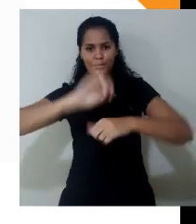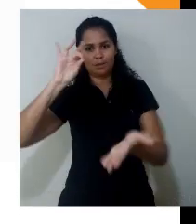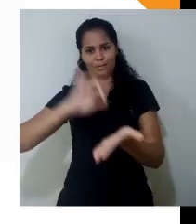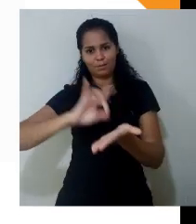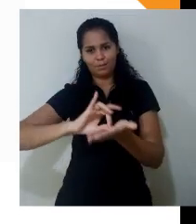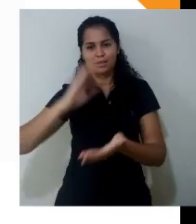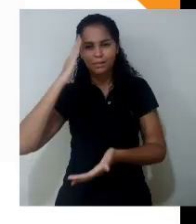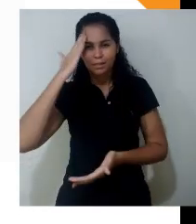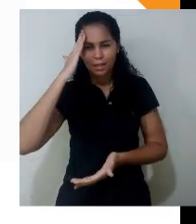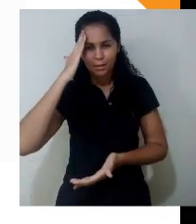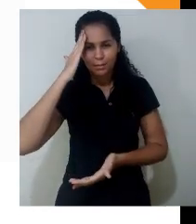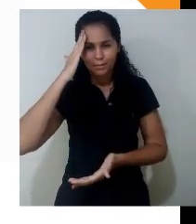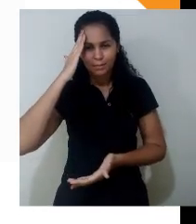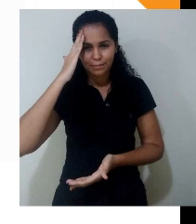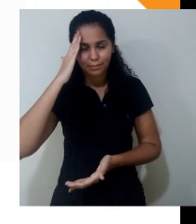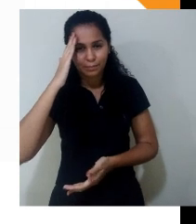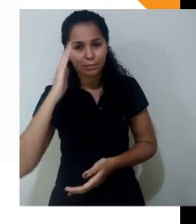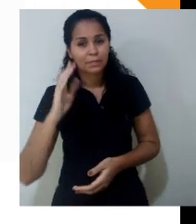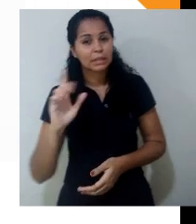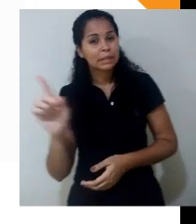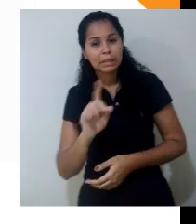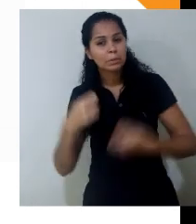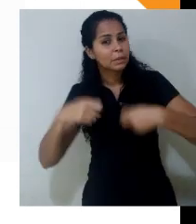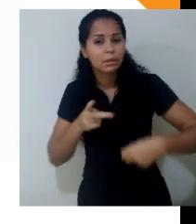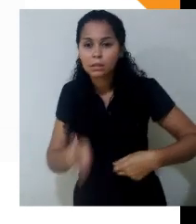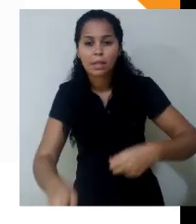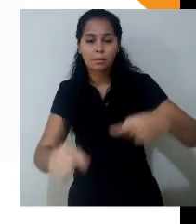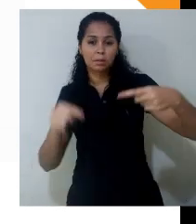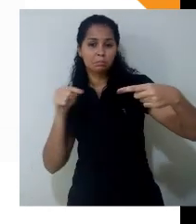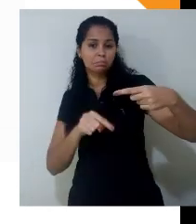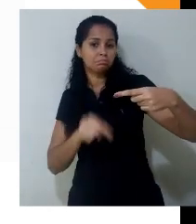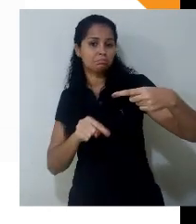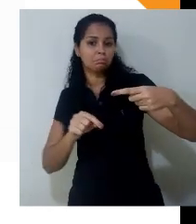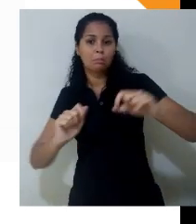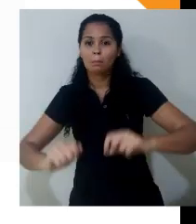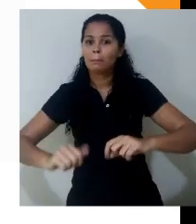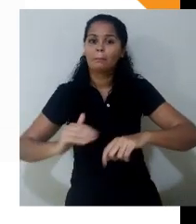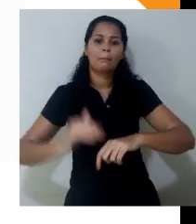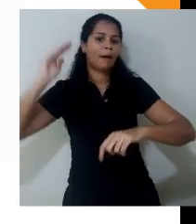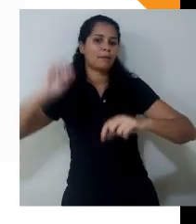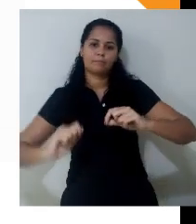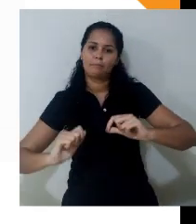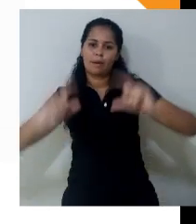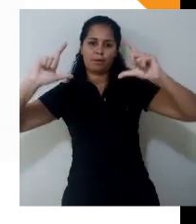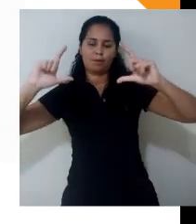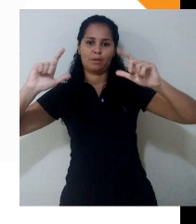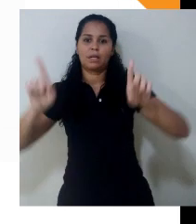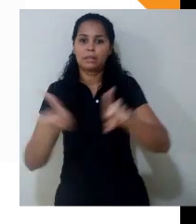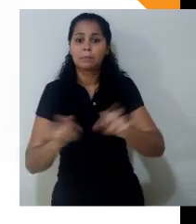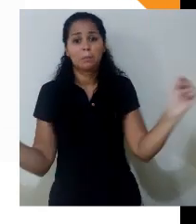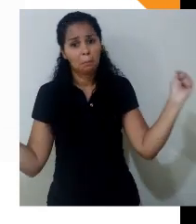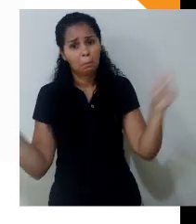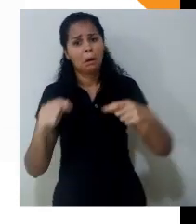Entenderam? Não necessariamente o denominador da escala vai ser maior do que o numerador. O numerador também